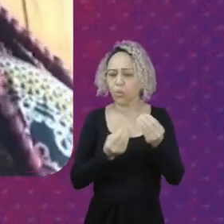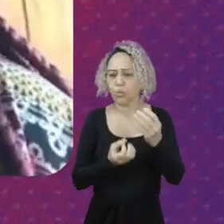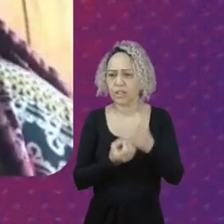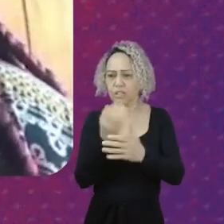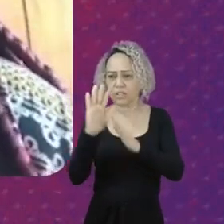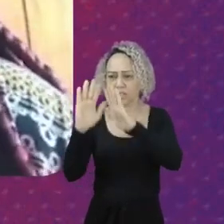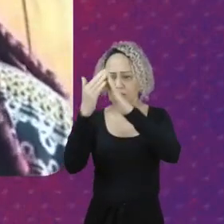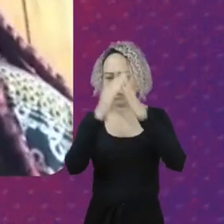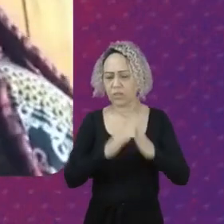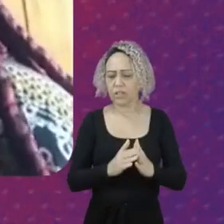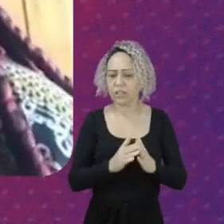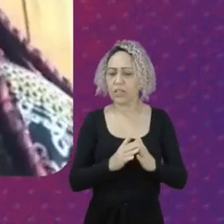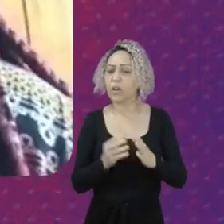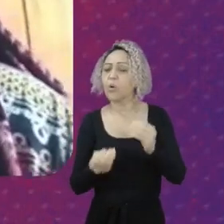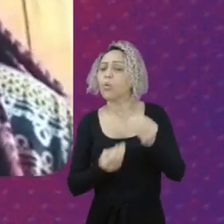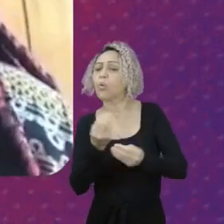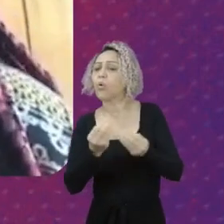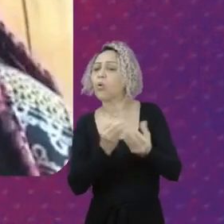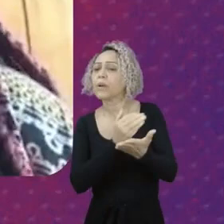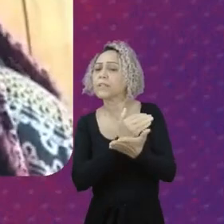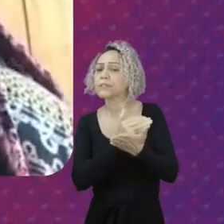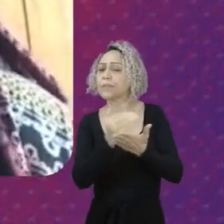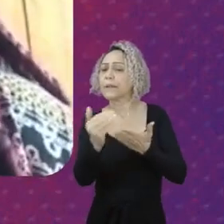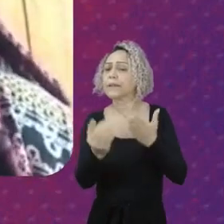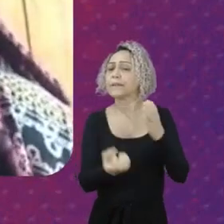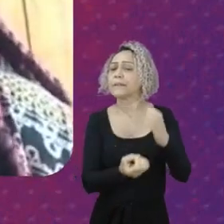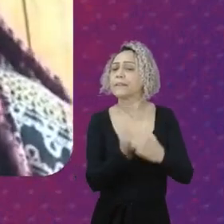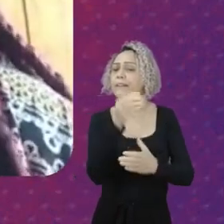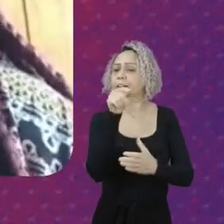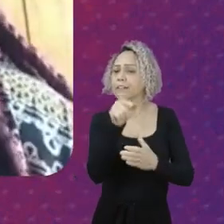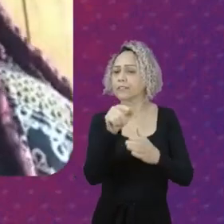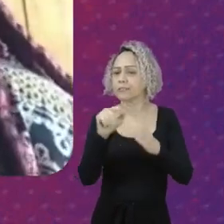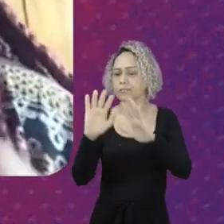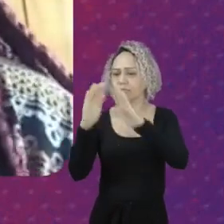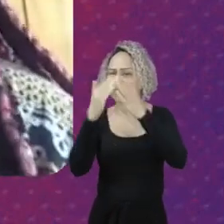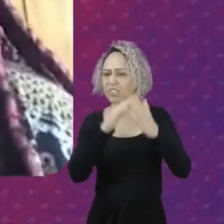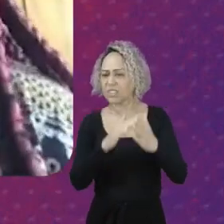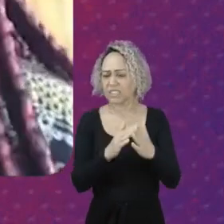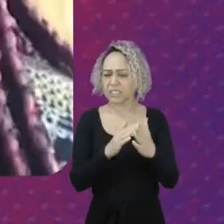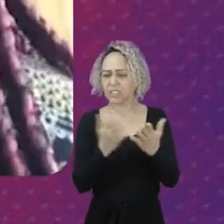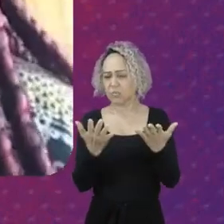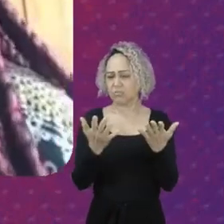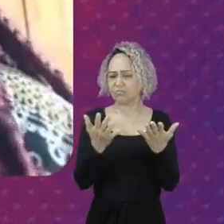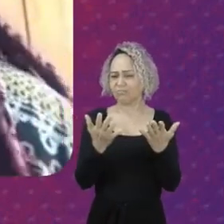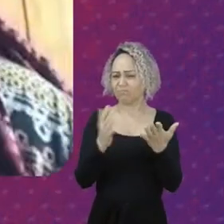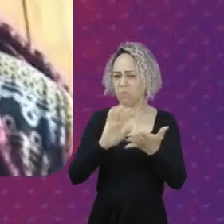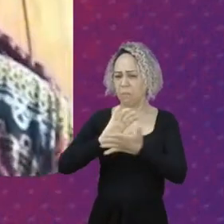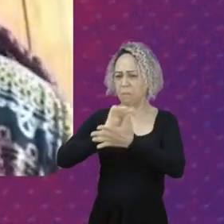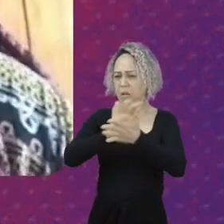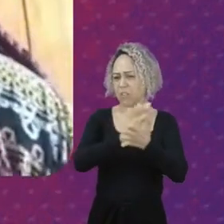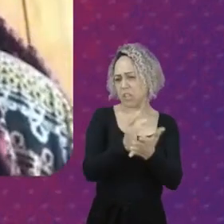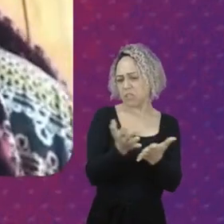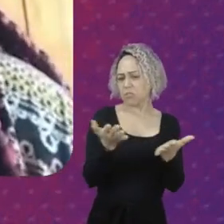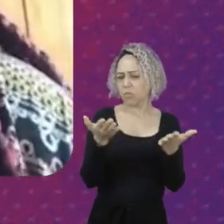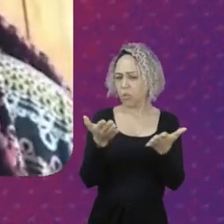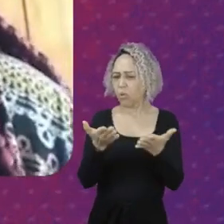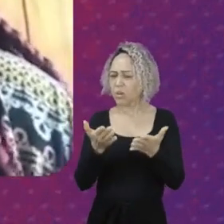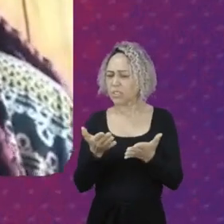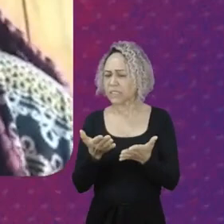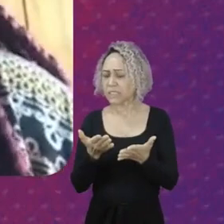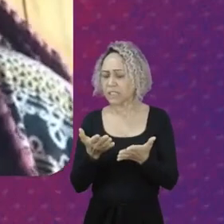a partir de um olhar extremamente estigmatizante, preconceituoso, como um